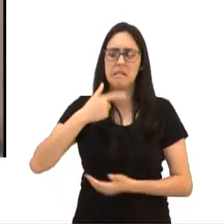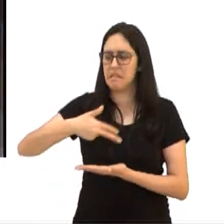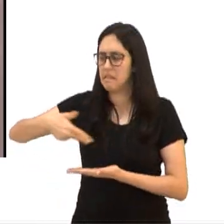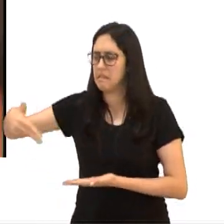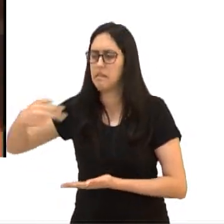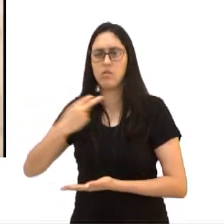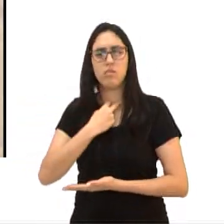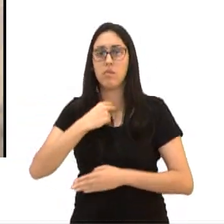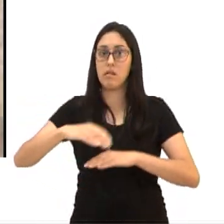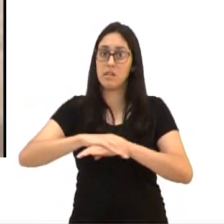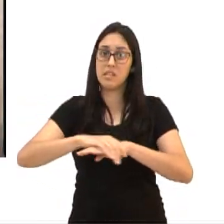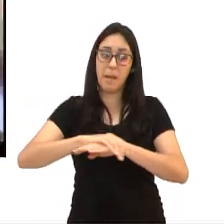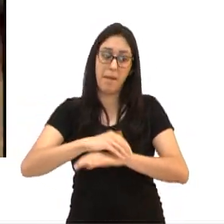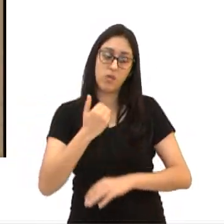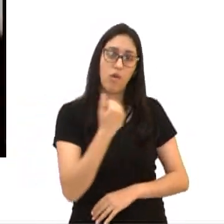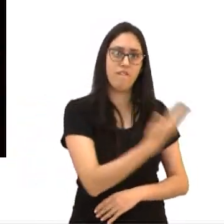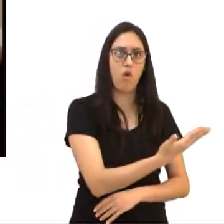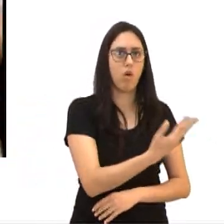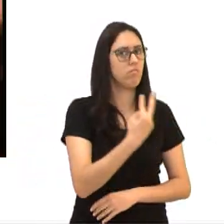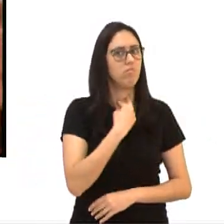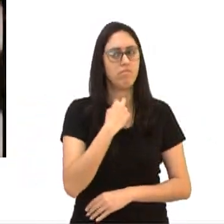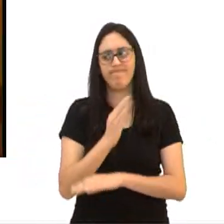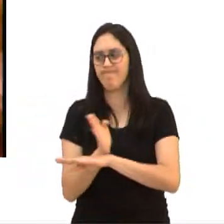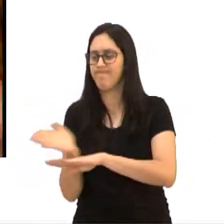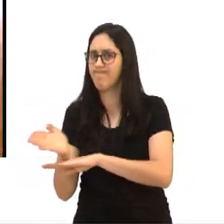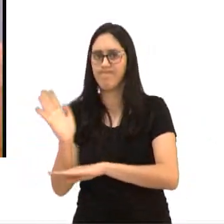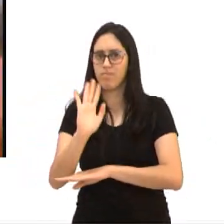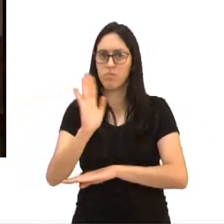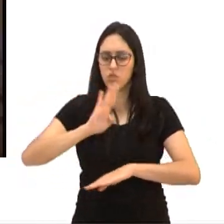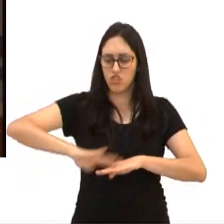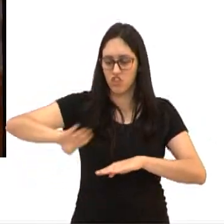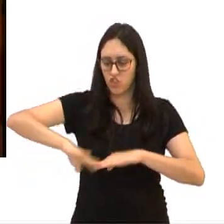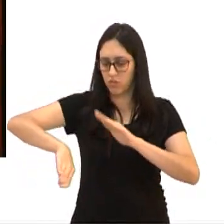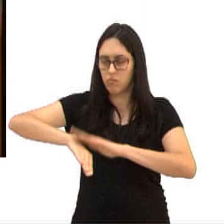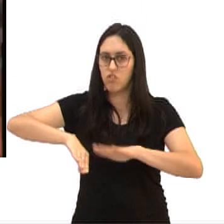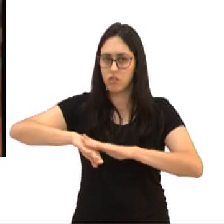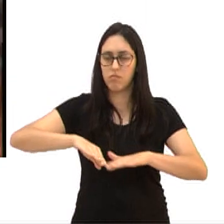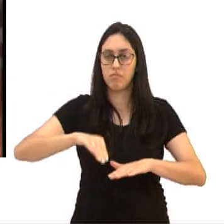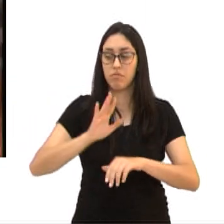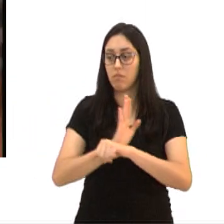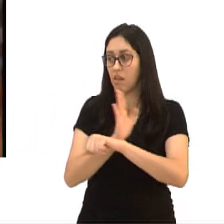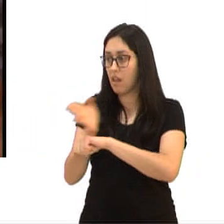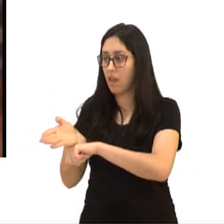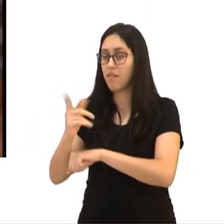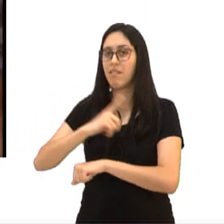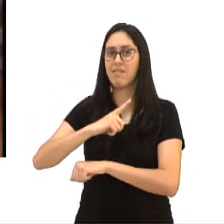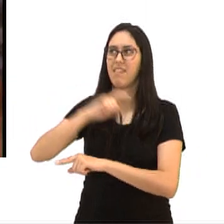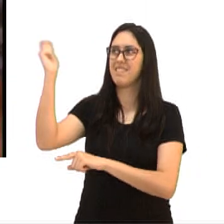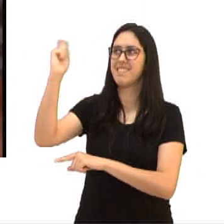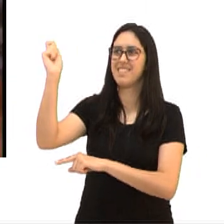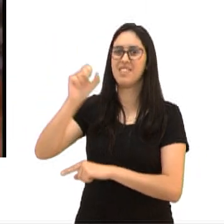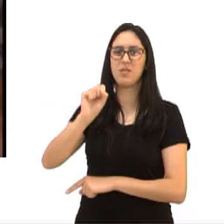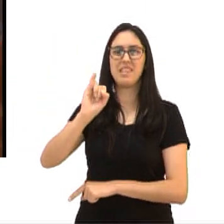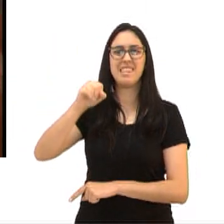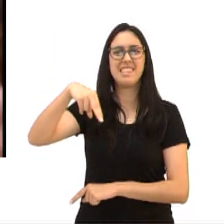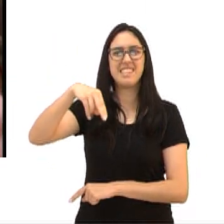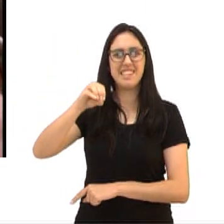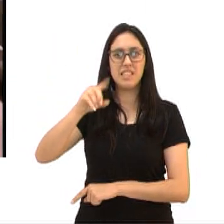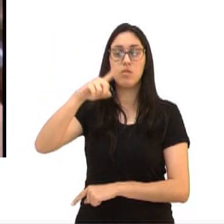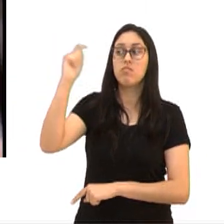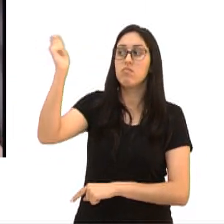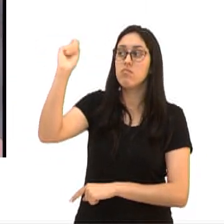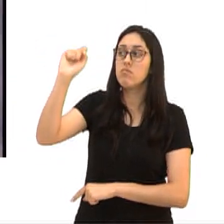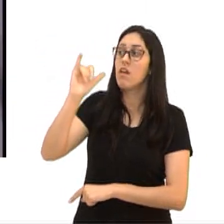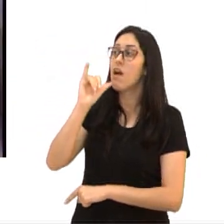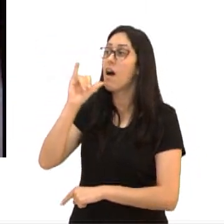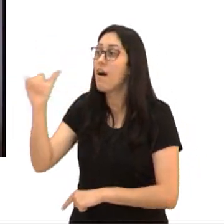calçados fora dos ambientes internos. Quando entramos no templo, tocamos um sino, que é como uma campainha para avisar